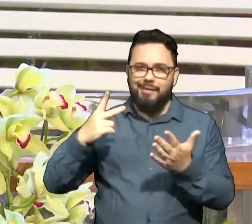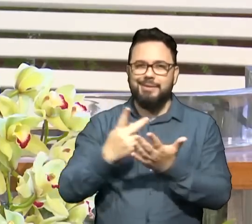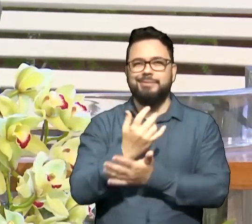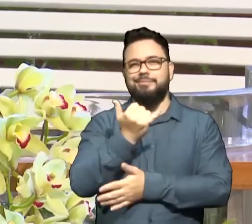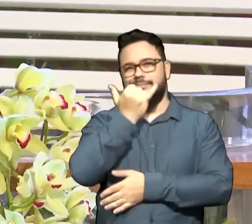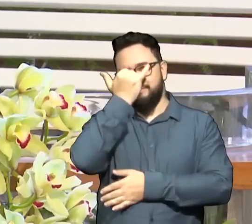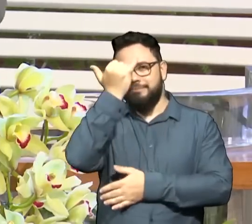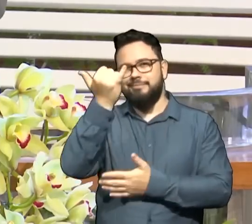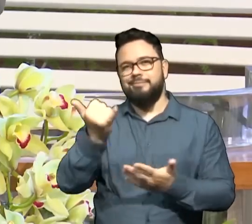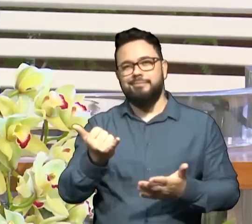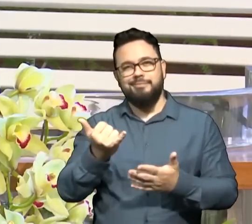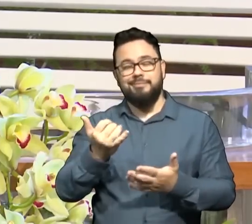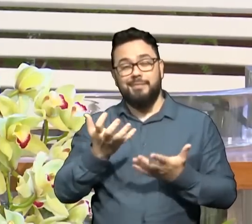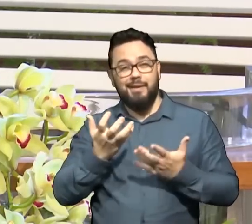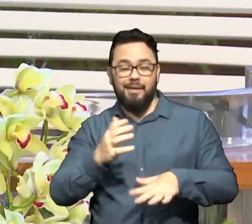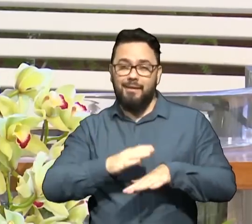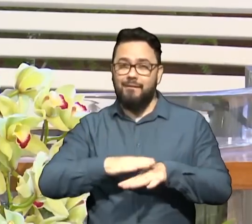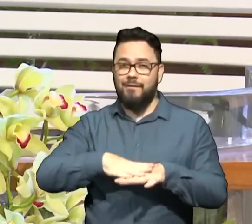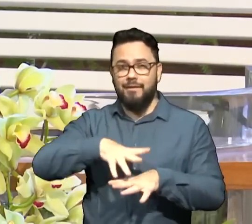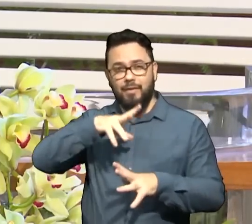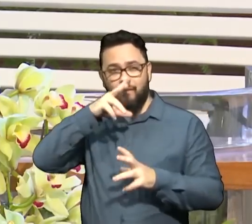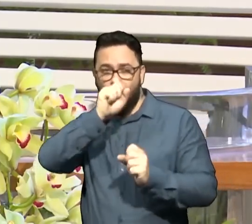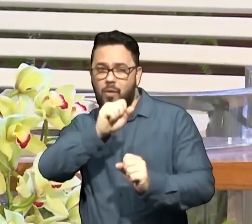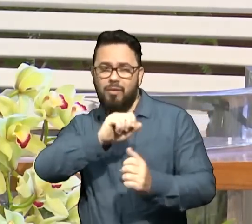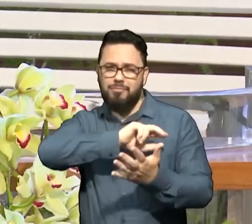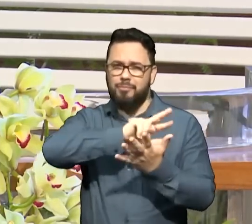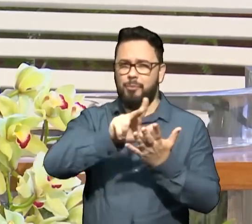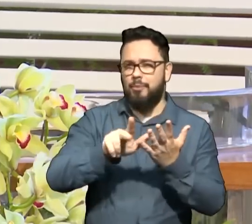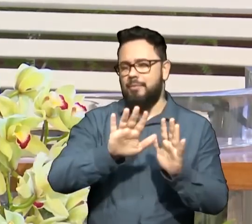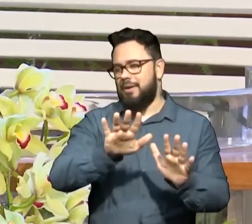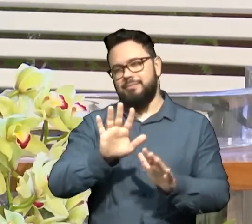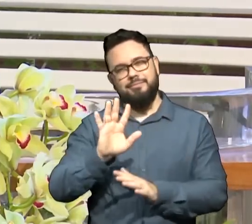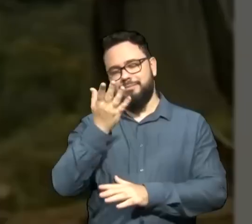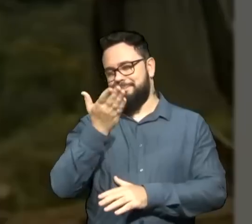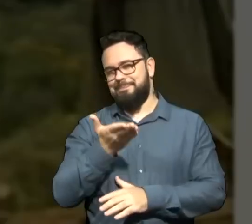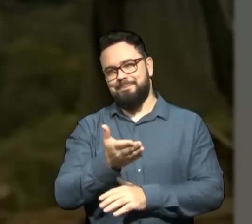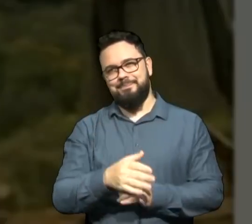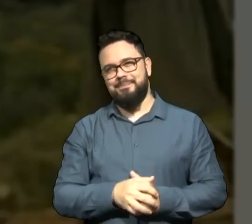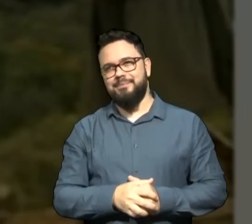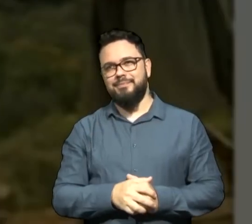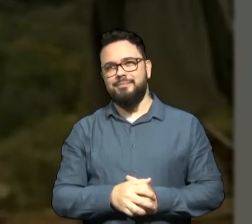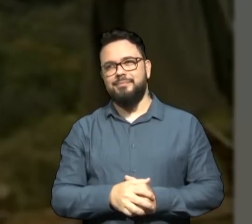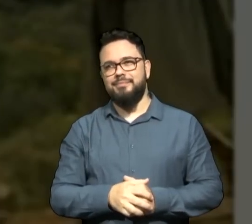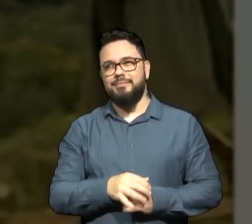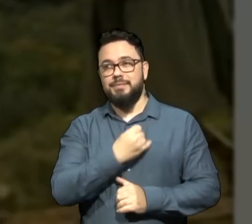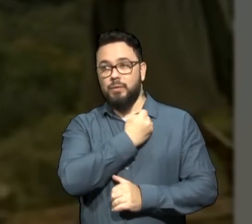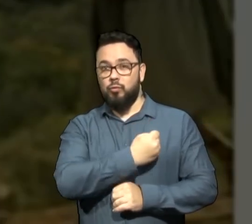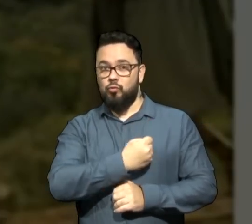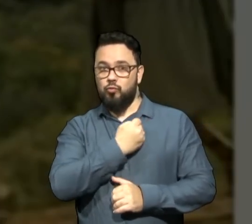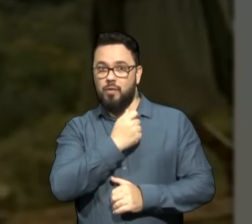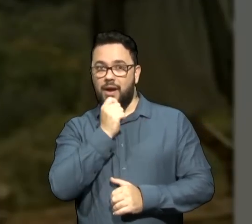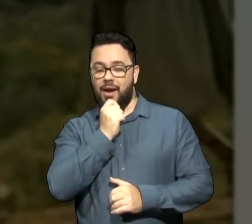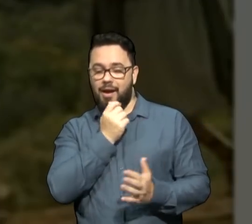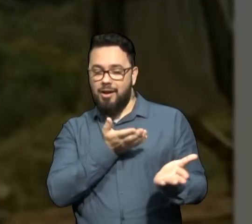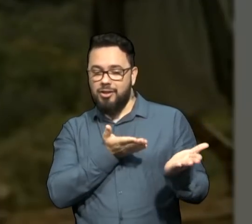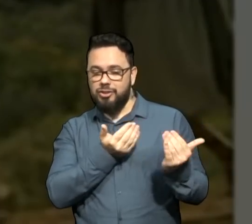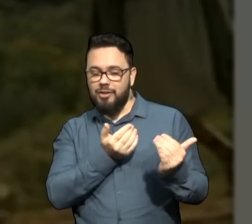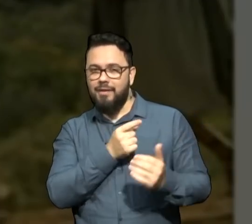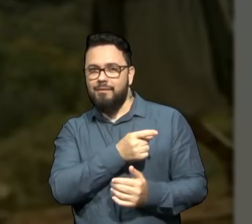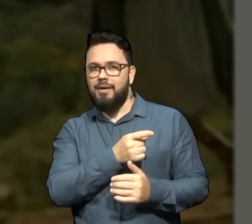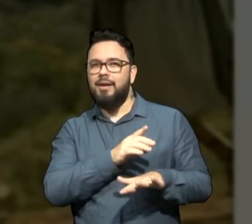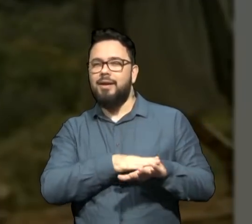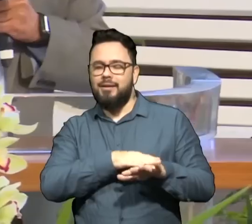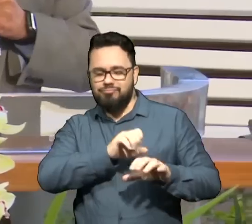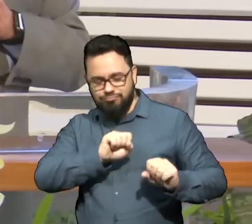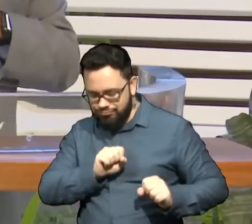resolver tudo na base da foice e não é assim que a coisa funciona e João jovem mas ele era muito afoito